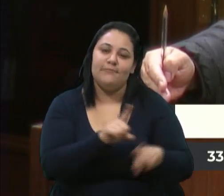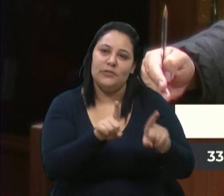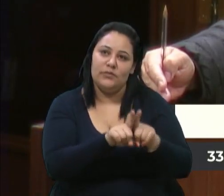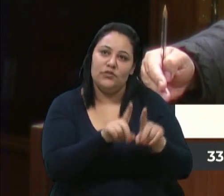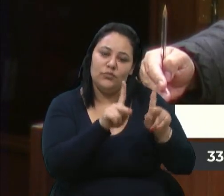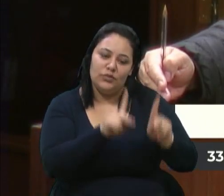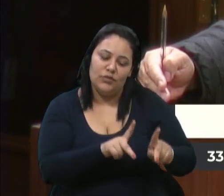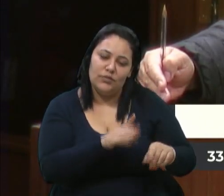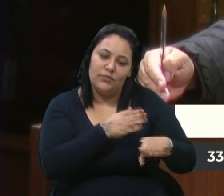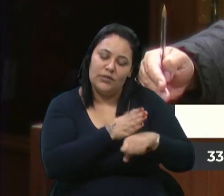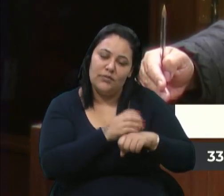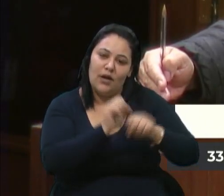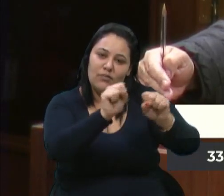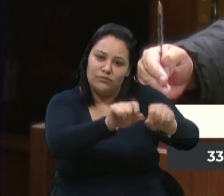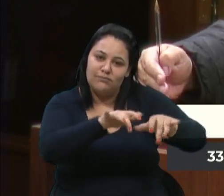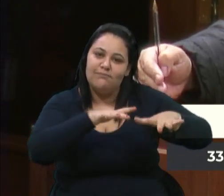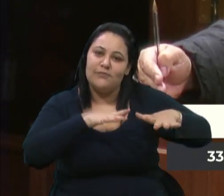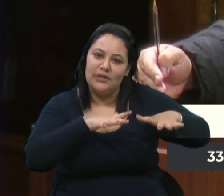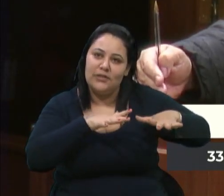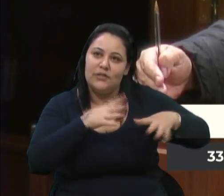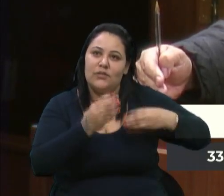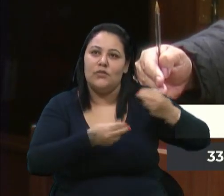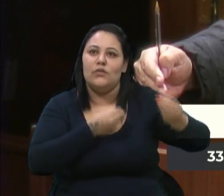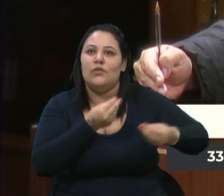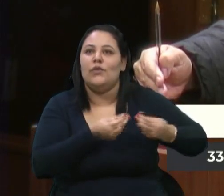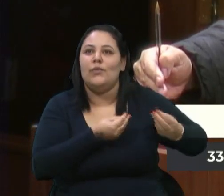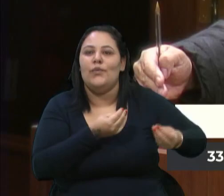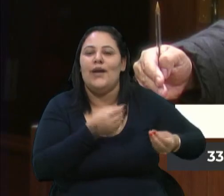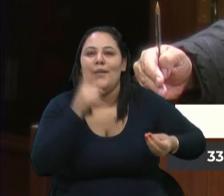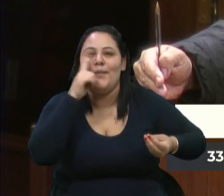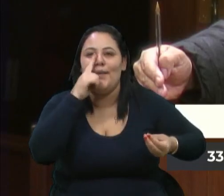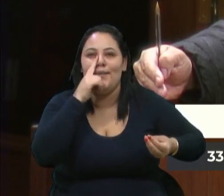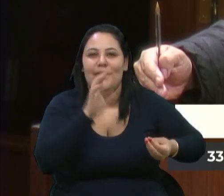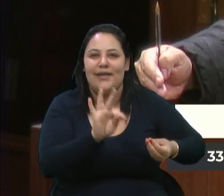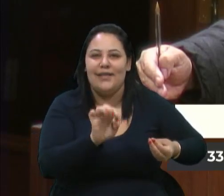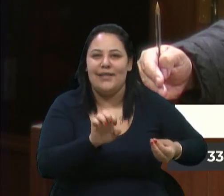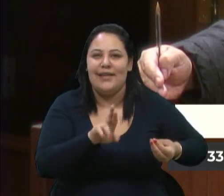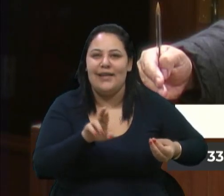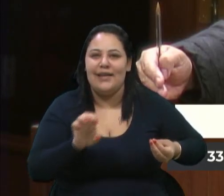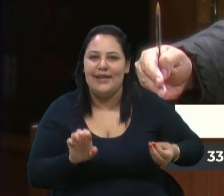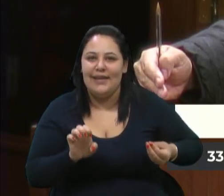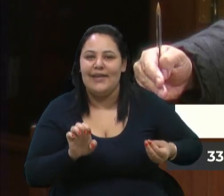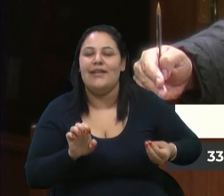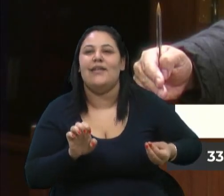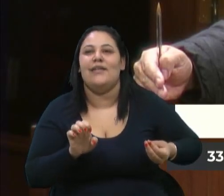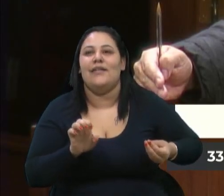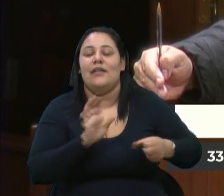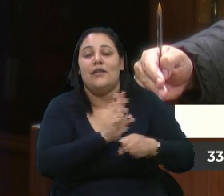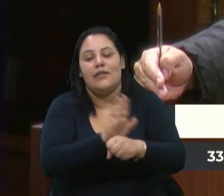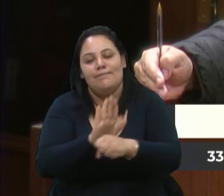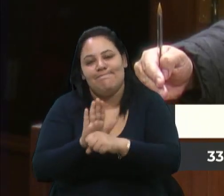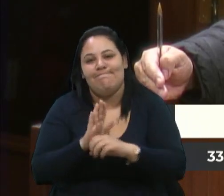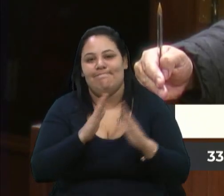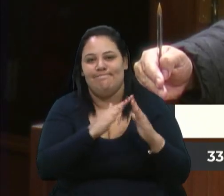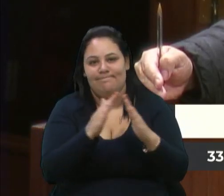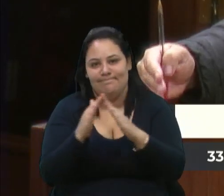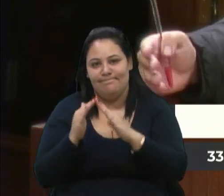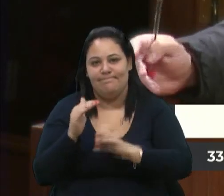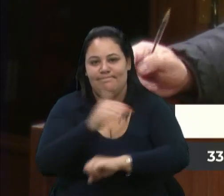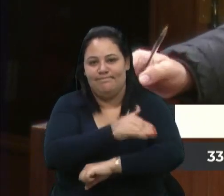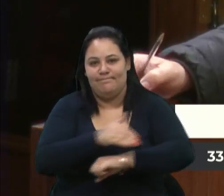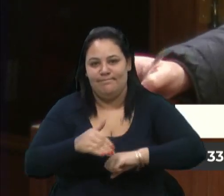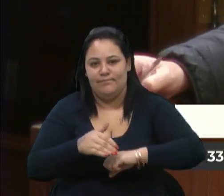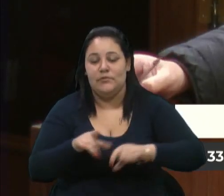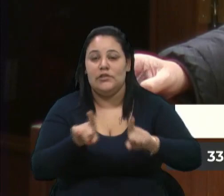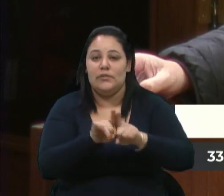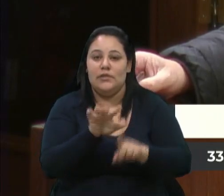no plenário, como a Mãe Tere, como ela é chamada pelos moradores na rua, e pelo